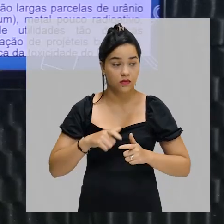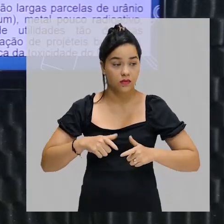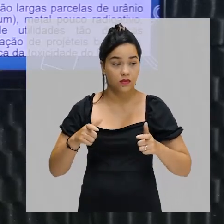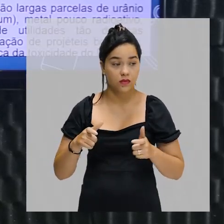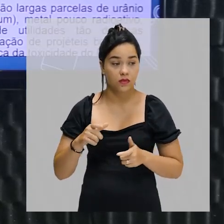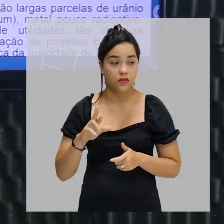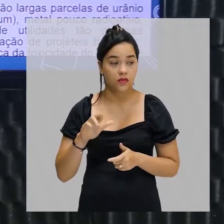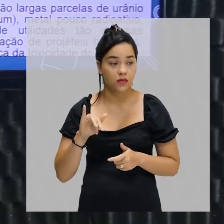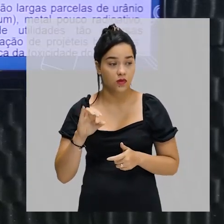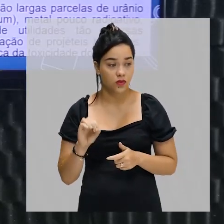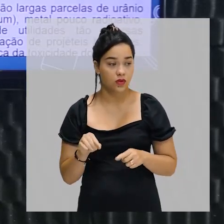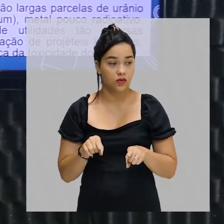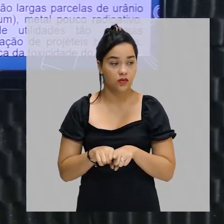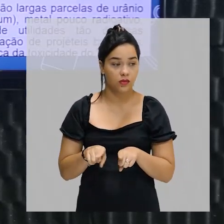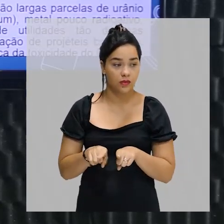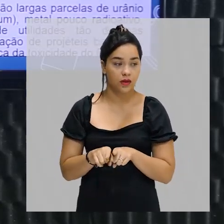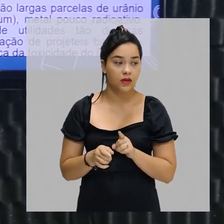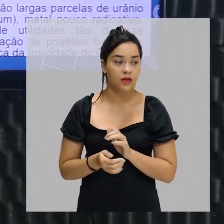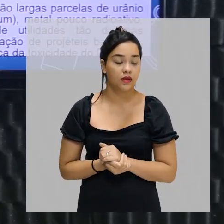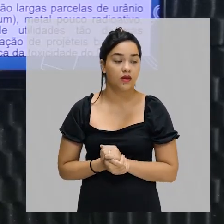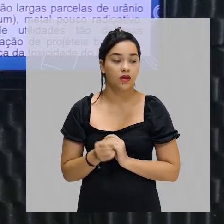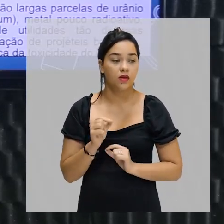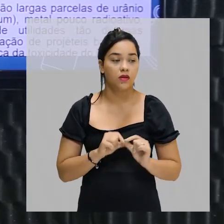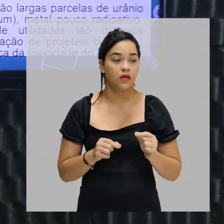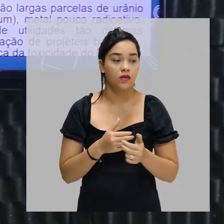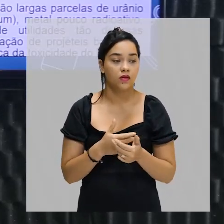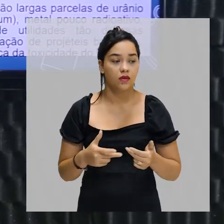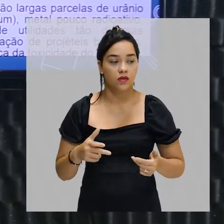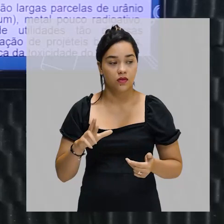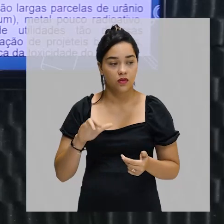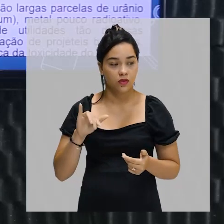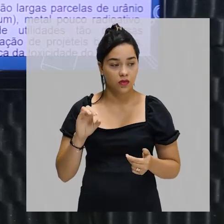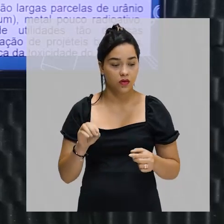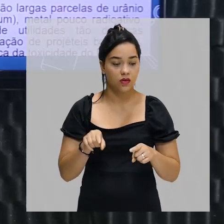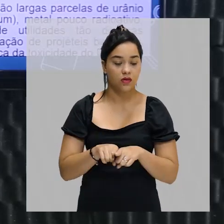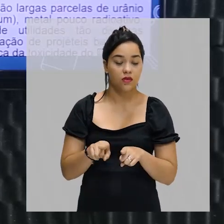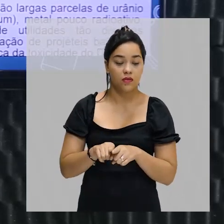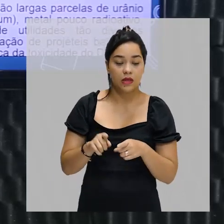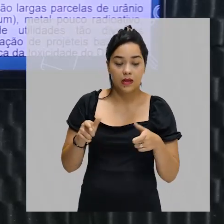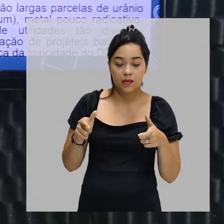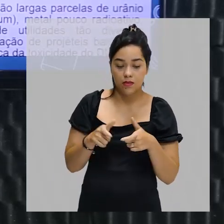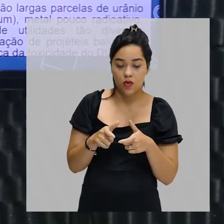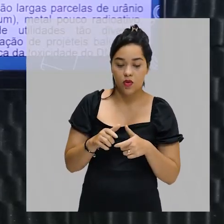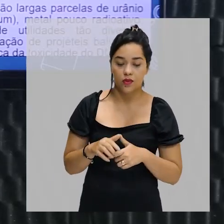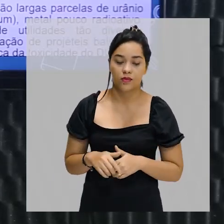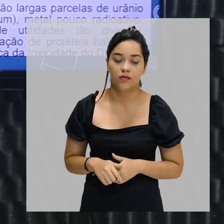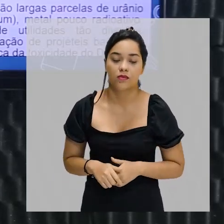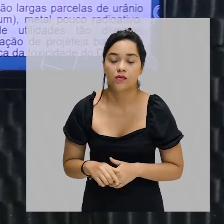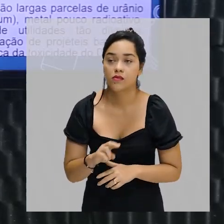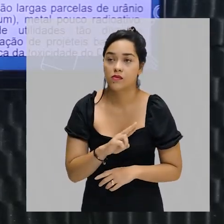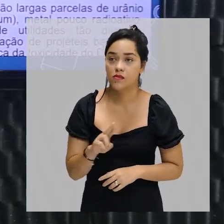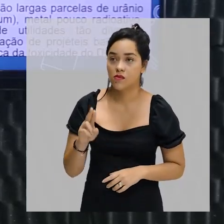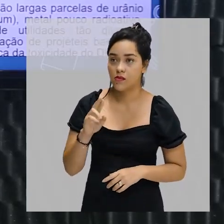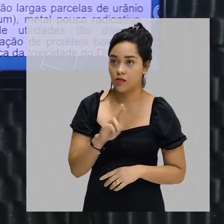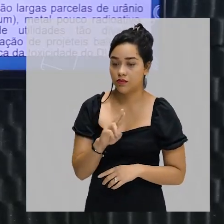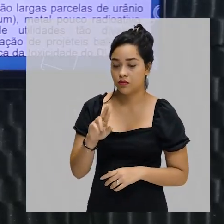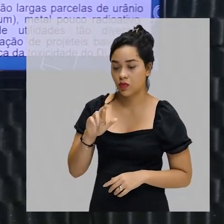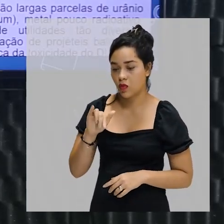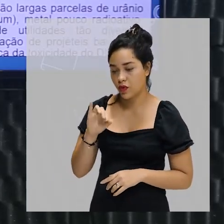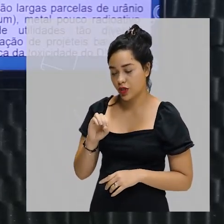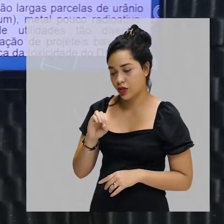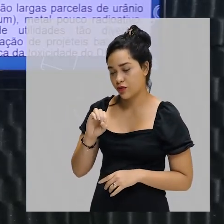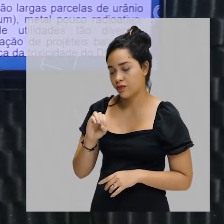urânio, certo, são largas parcelas de urânio empobrecido, que é chamado, né? Chamamos de urânio